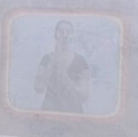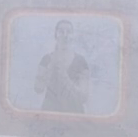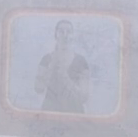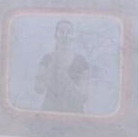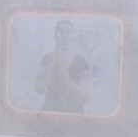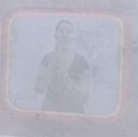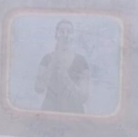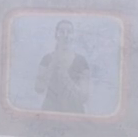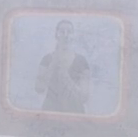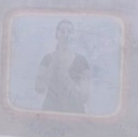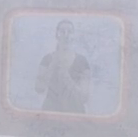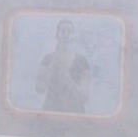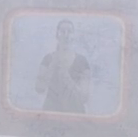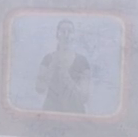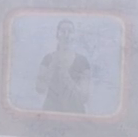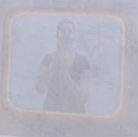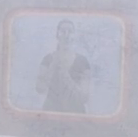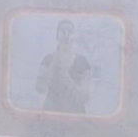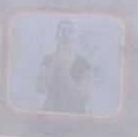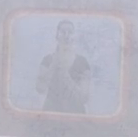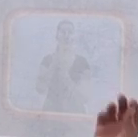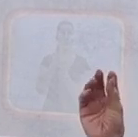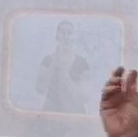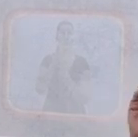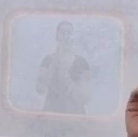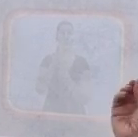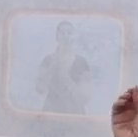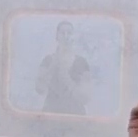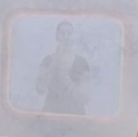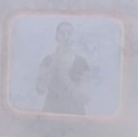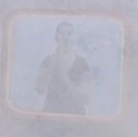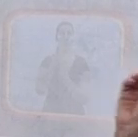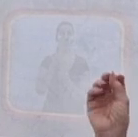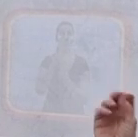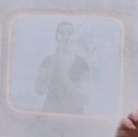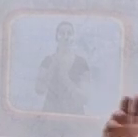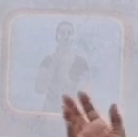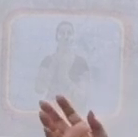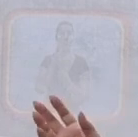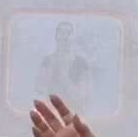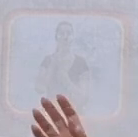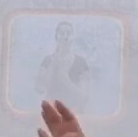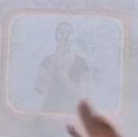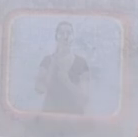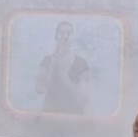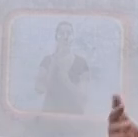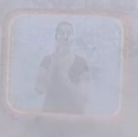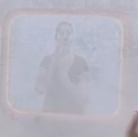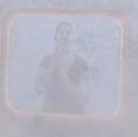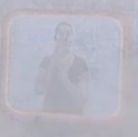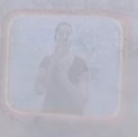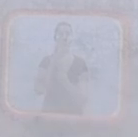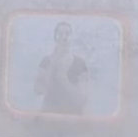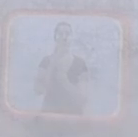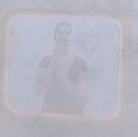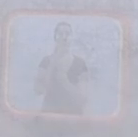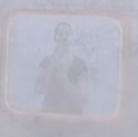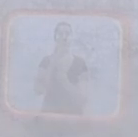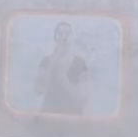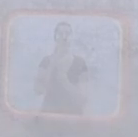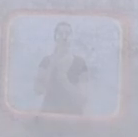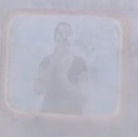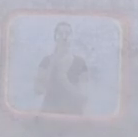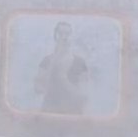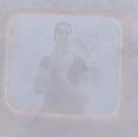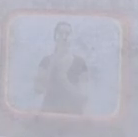isso. O estudo do movimento te dá isso. Você perceber as diferenças de cada um, as qualidades de movimento de cada